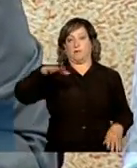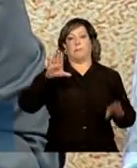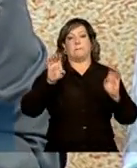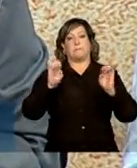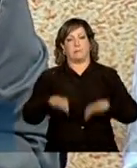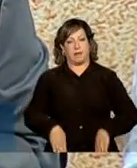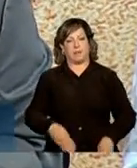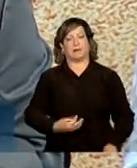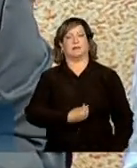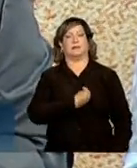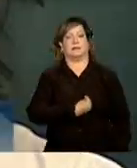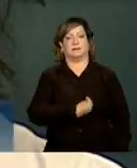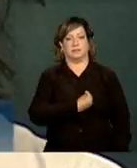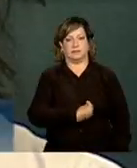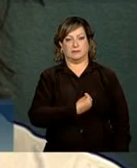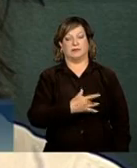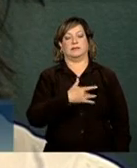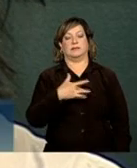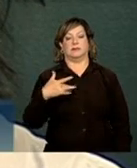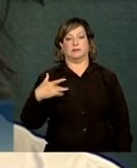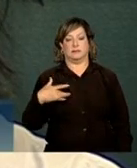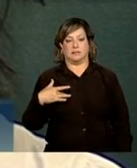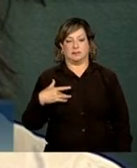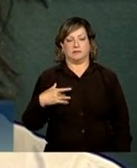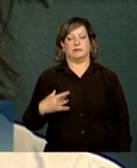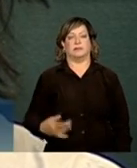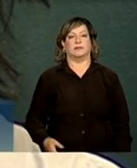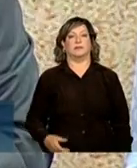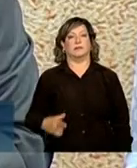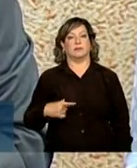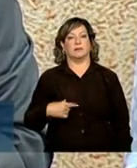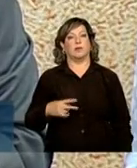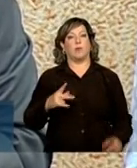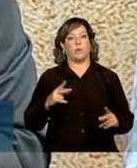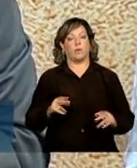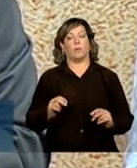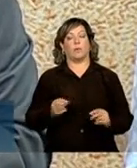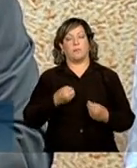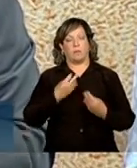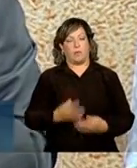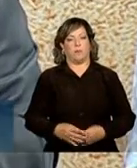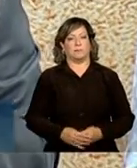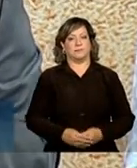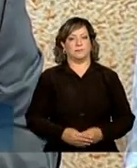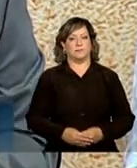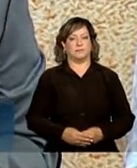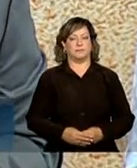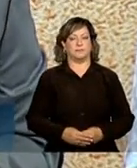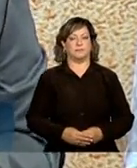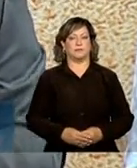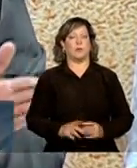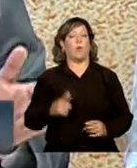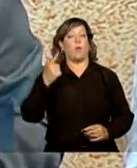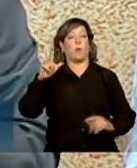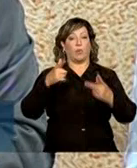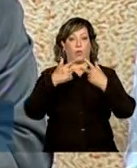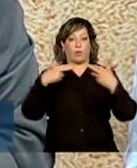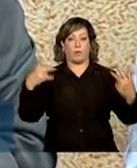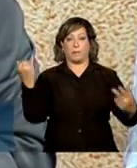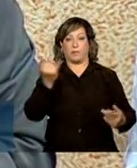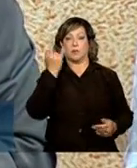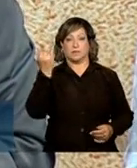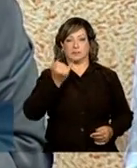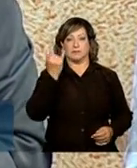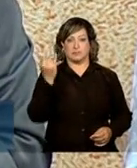eh forem mulheres e tiverem atividade sexual ativa eh um um outro dado importante que foi